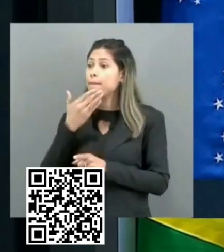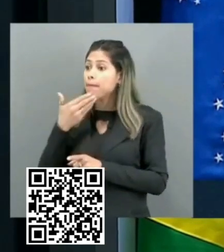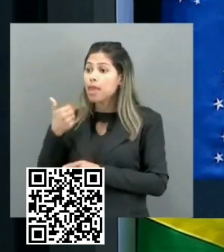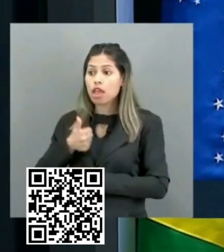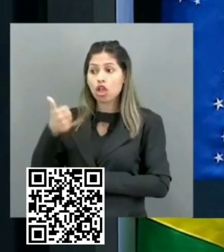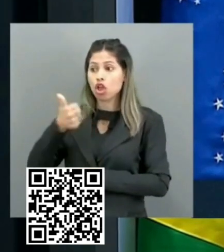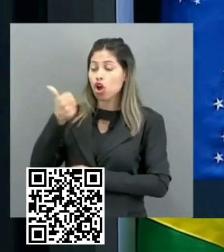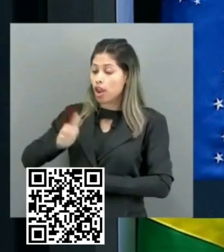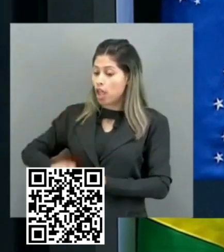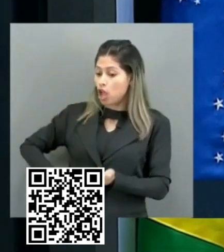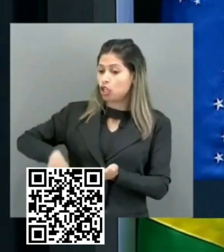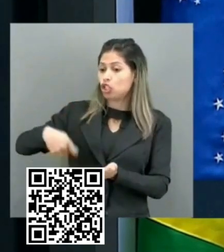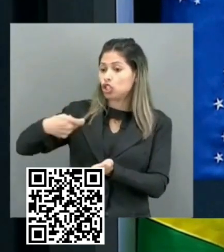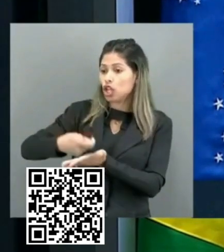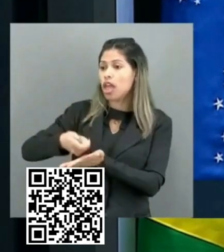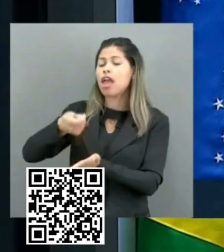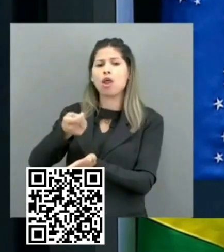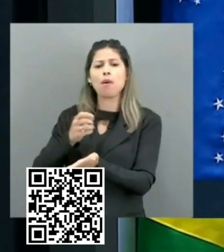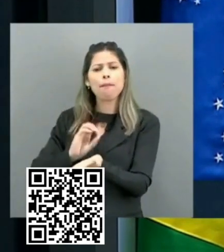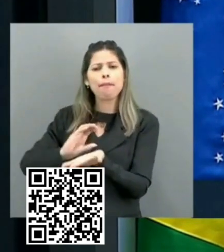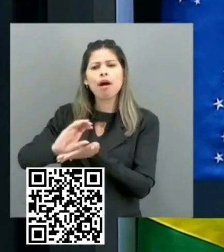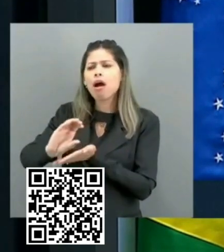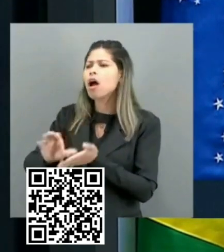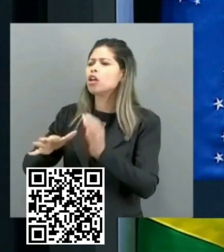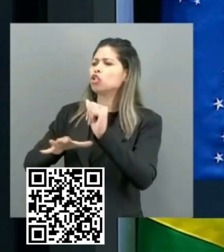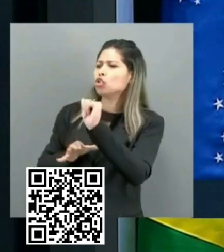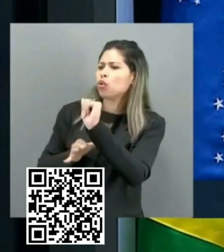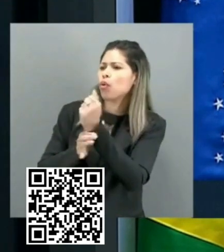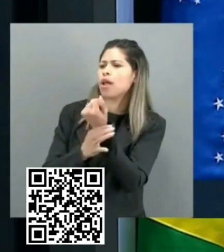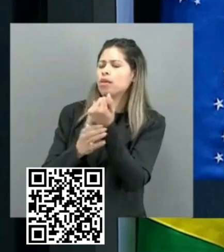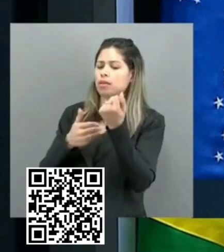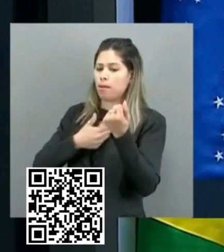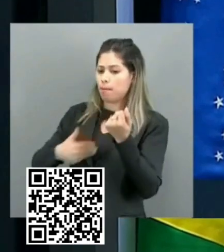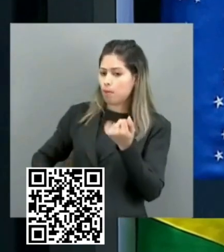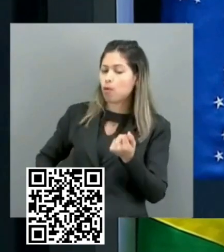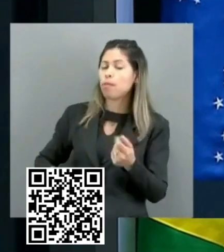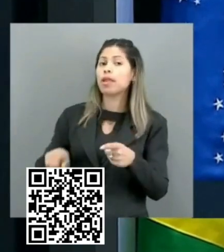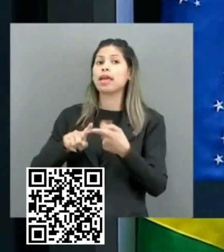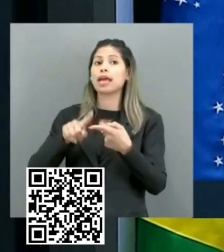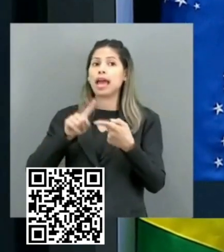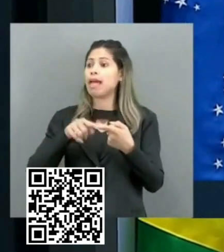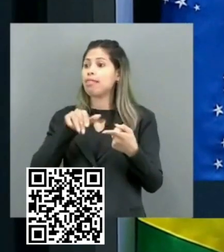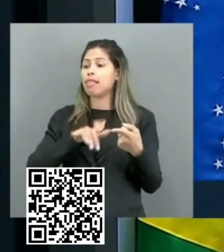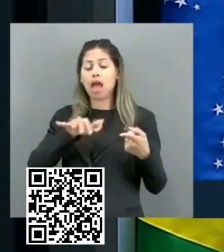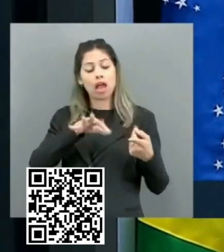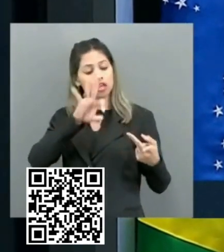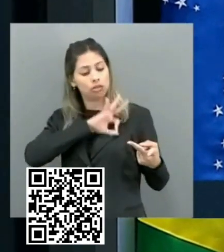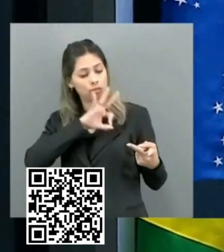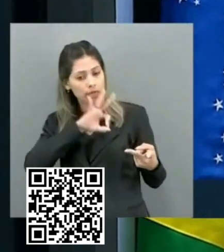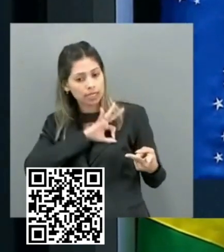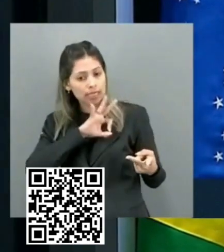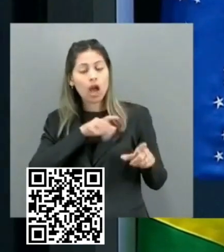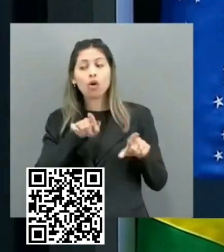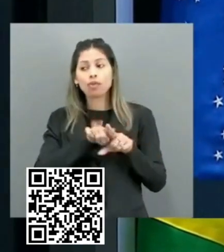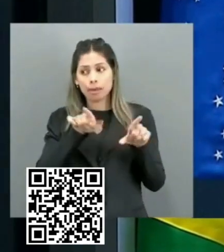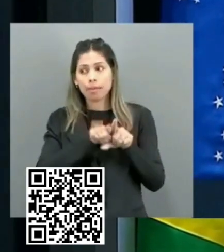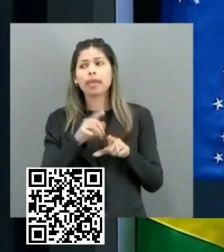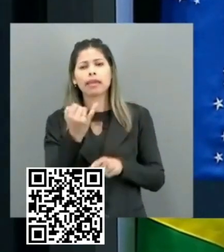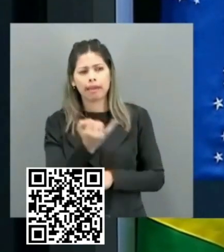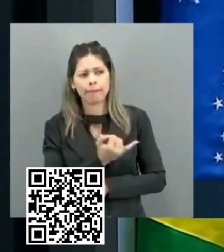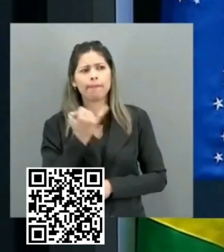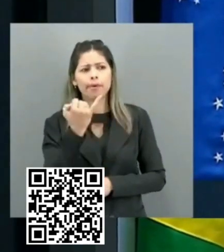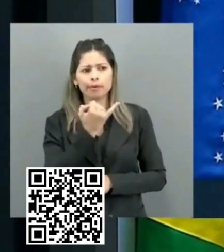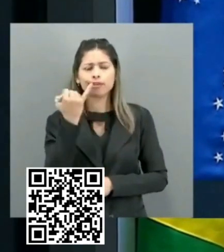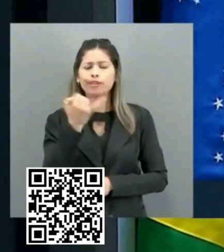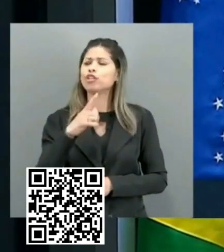pública, especialmente em inteligência policial, durante os 8 anos do